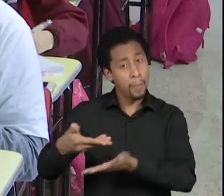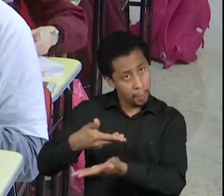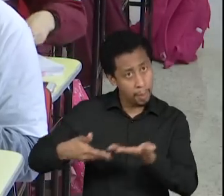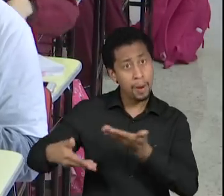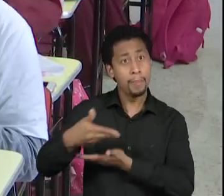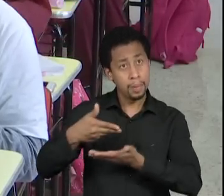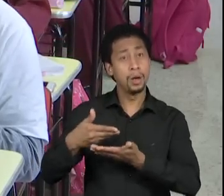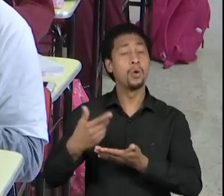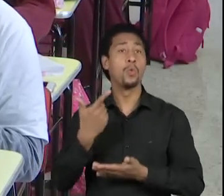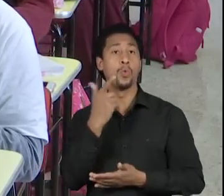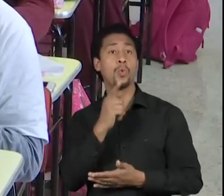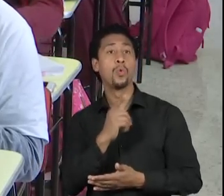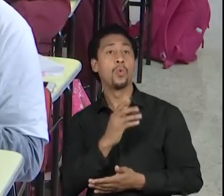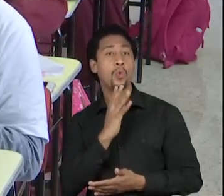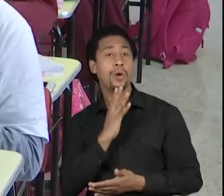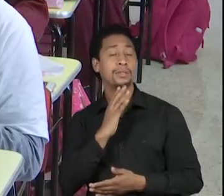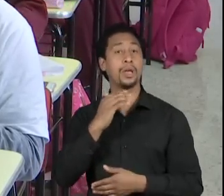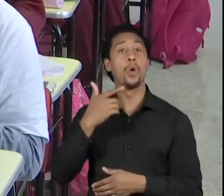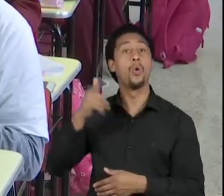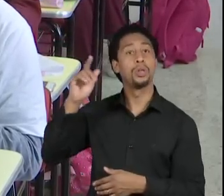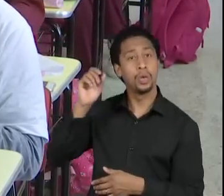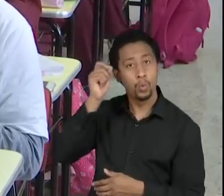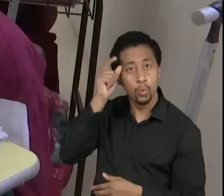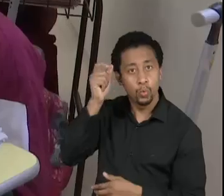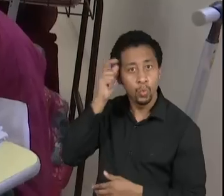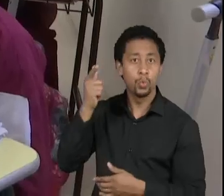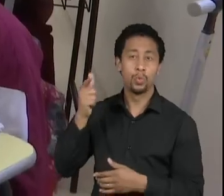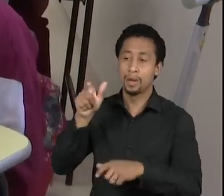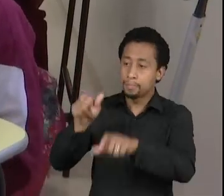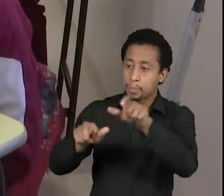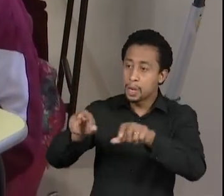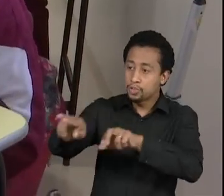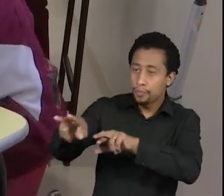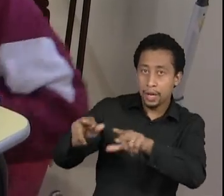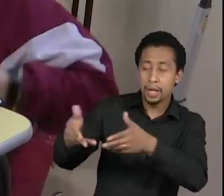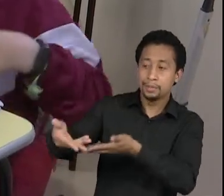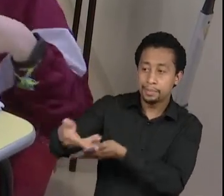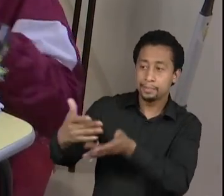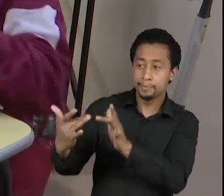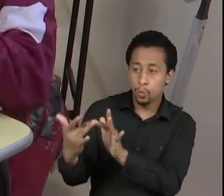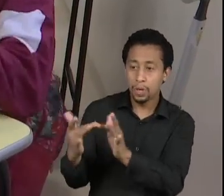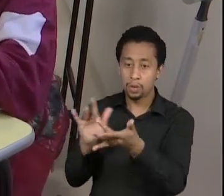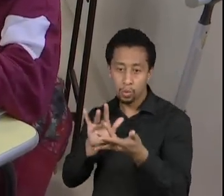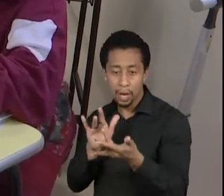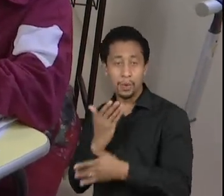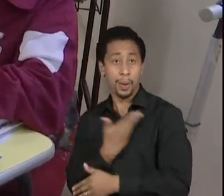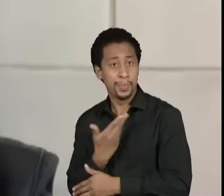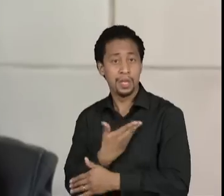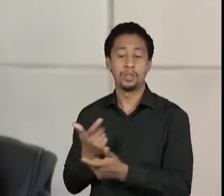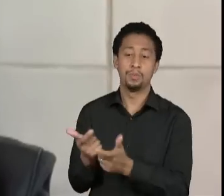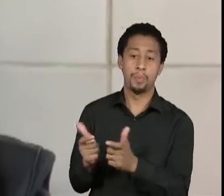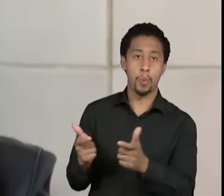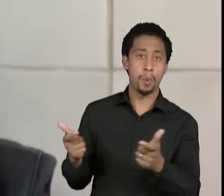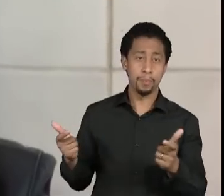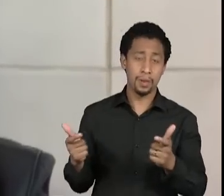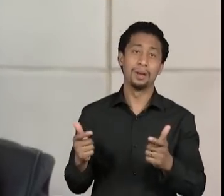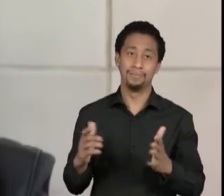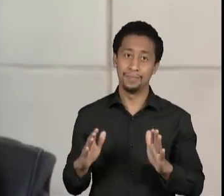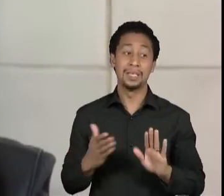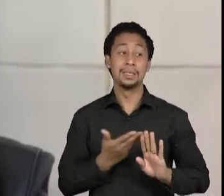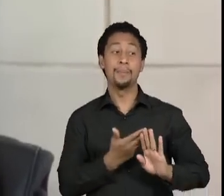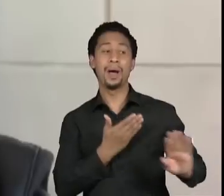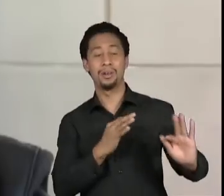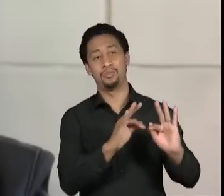repertório sociocultural, à convivência com a diferença, à construção de laços que vão para além do espaço da família, do